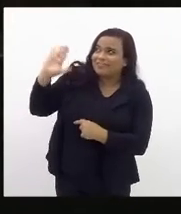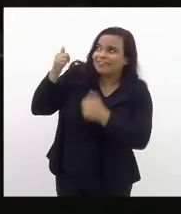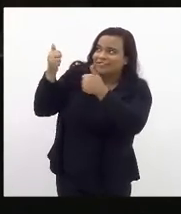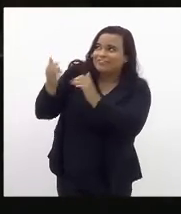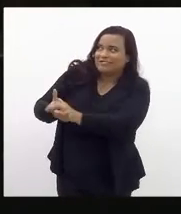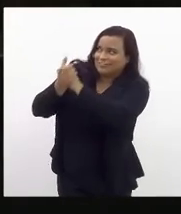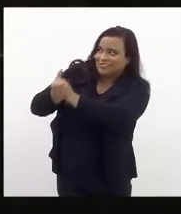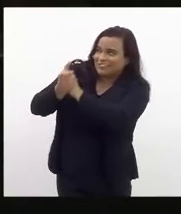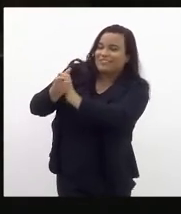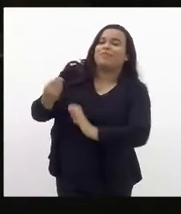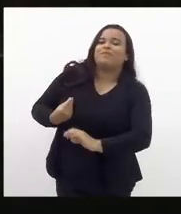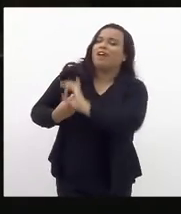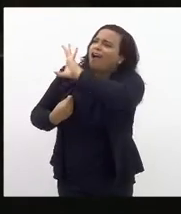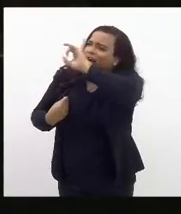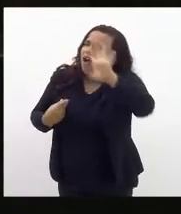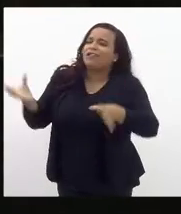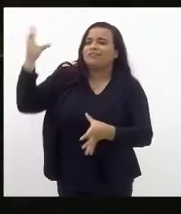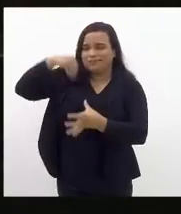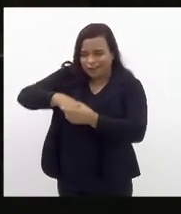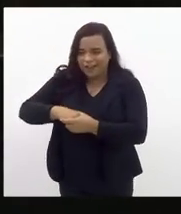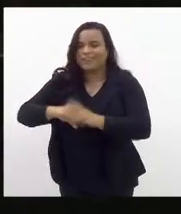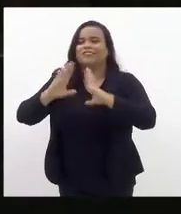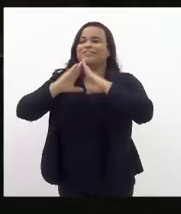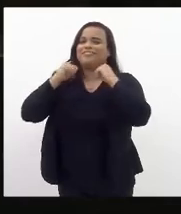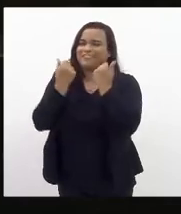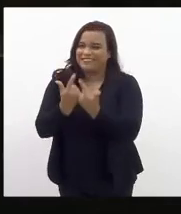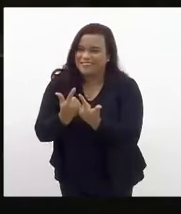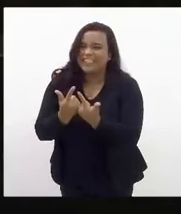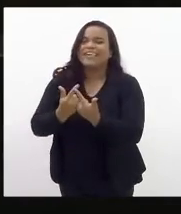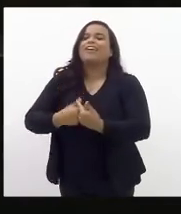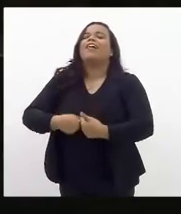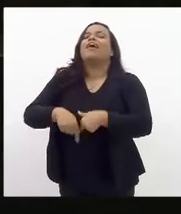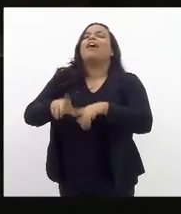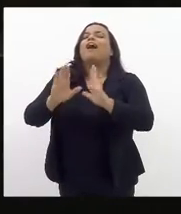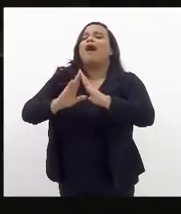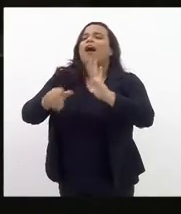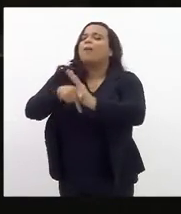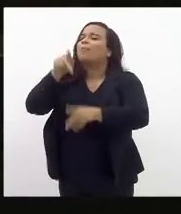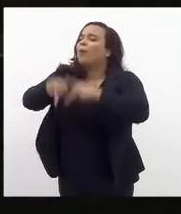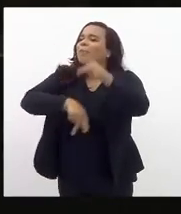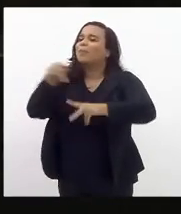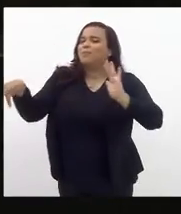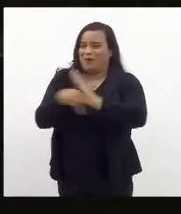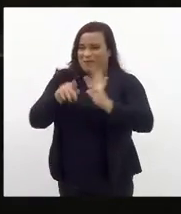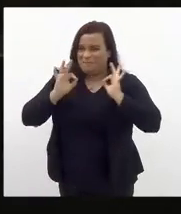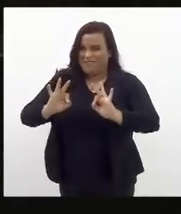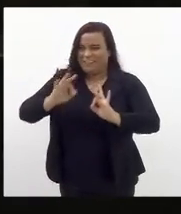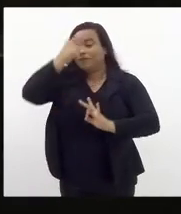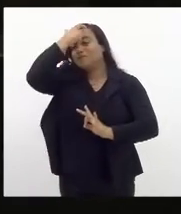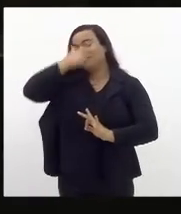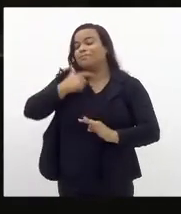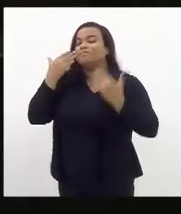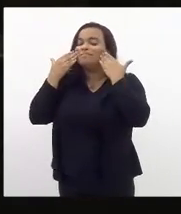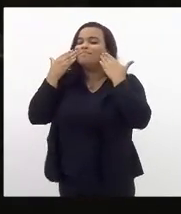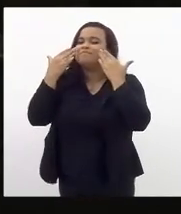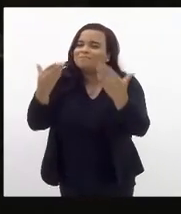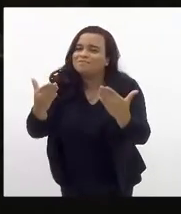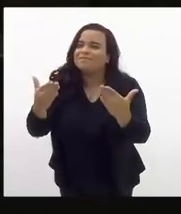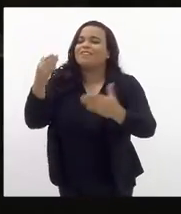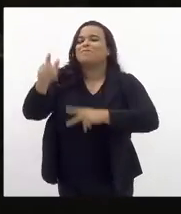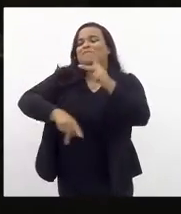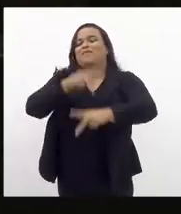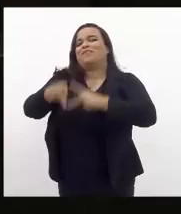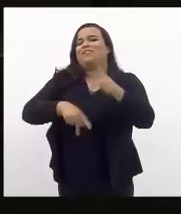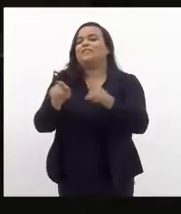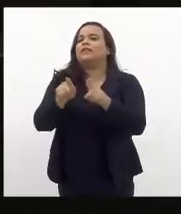nessa Casa de Leis, nessa Casa do Povo, que tem que ter a cara do povo, mas que tem que ter o conhecimento crítico a favor